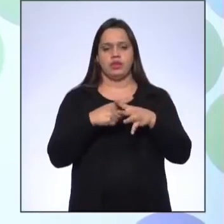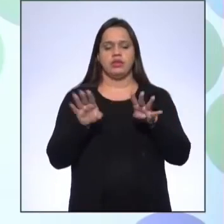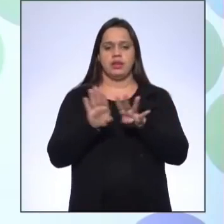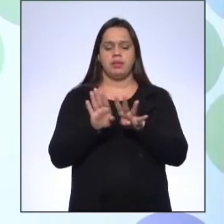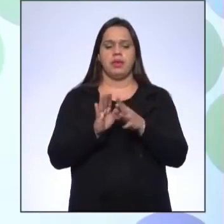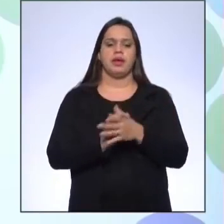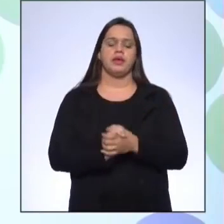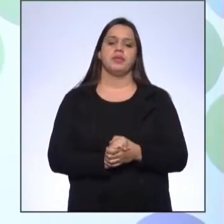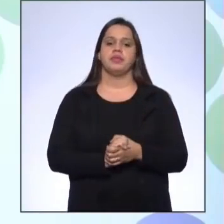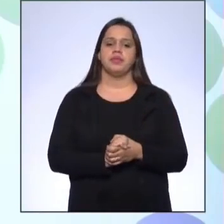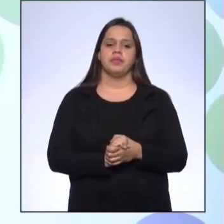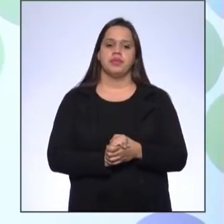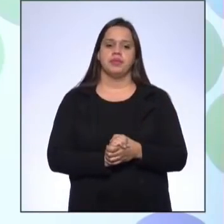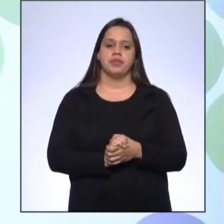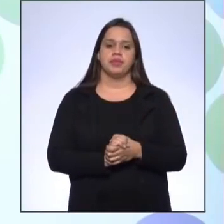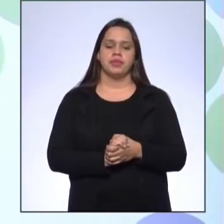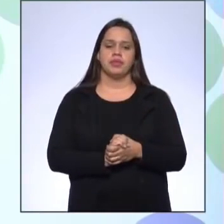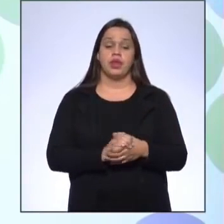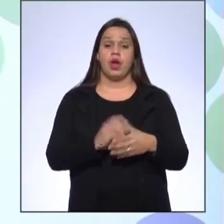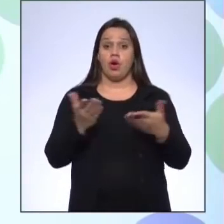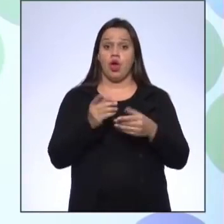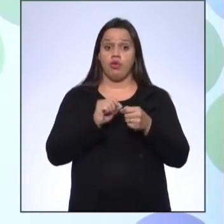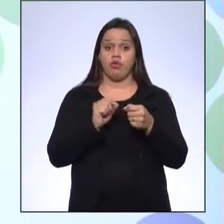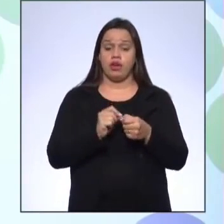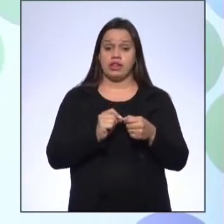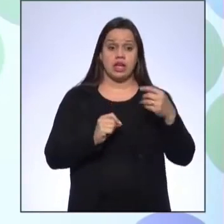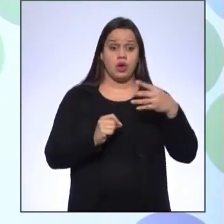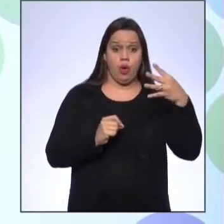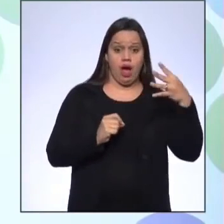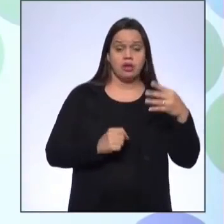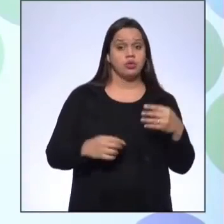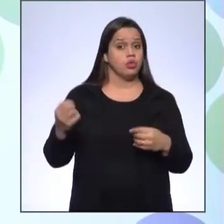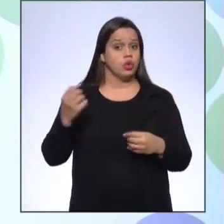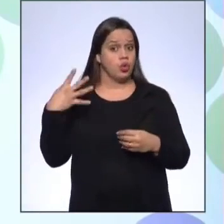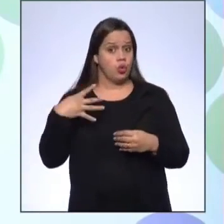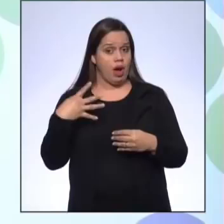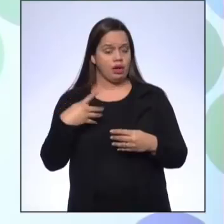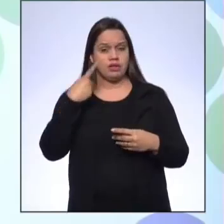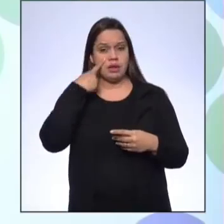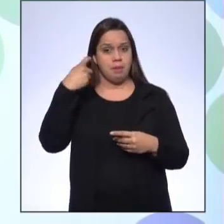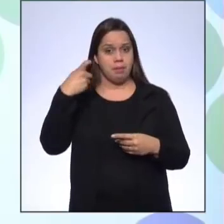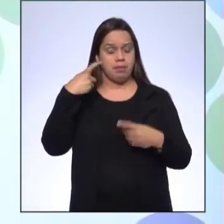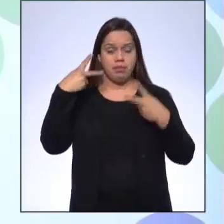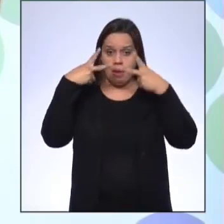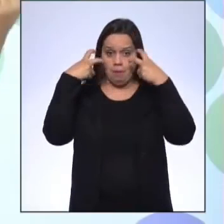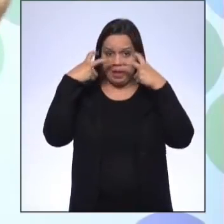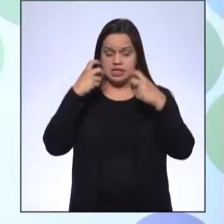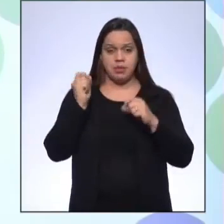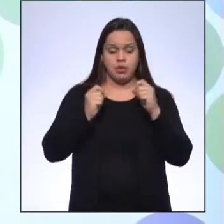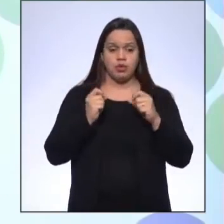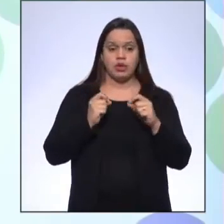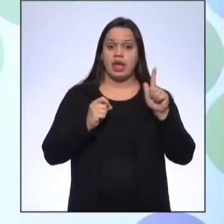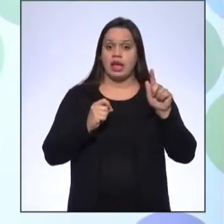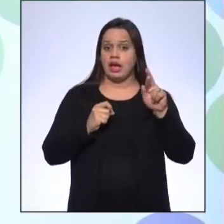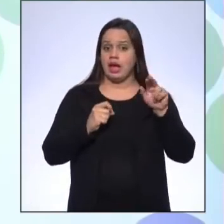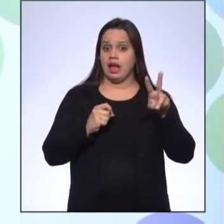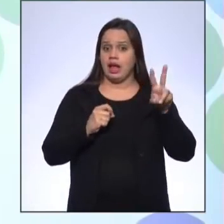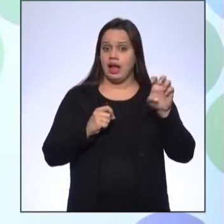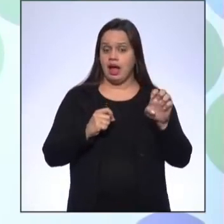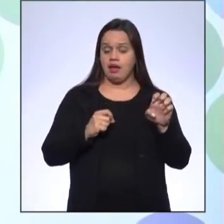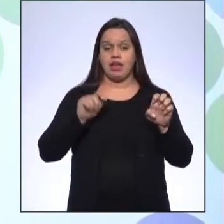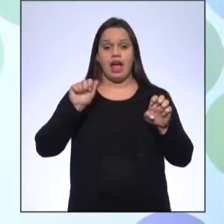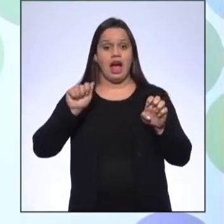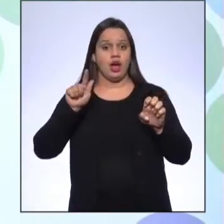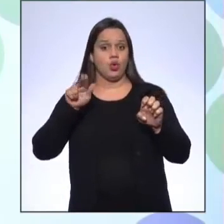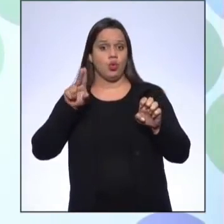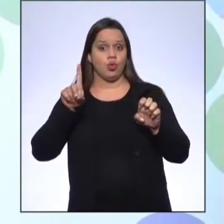Então vou fazer 4 de cada uma e começa a perceber a diferença de altura, a diferença entre grave e agudo das